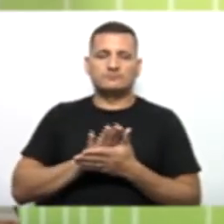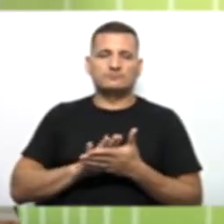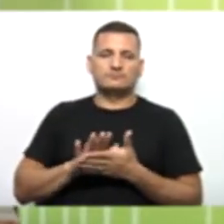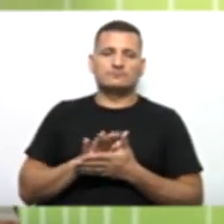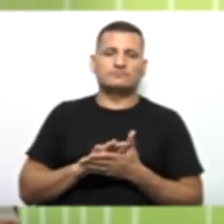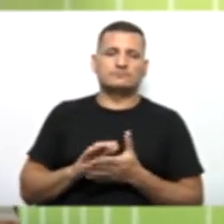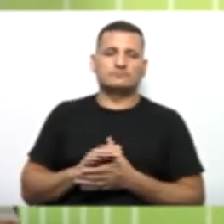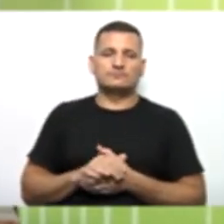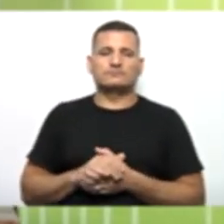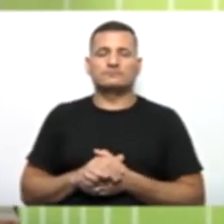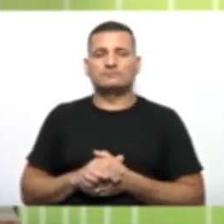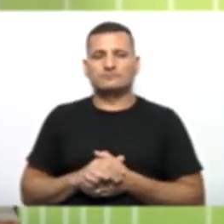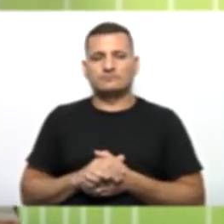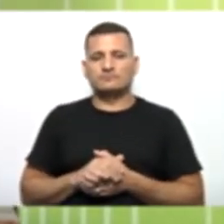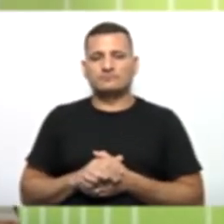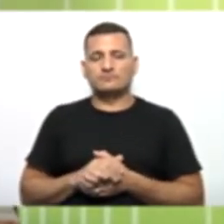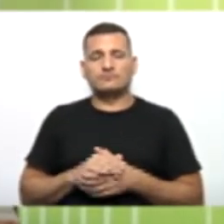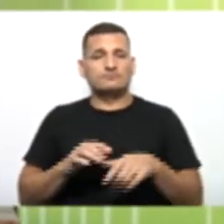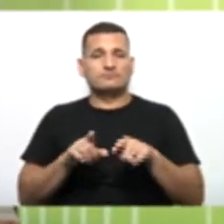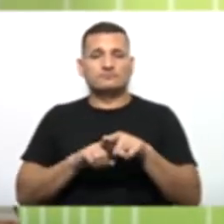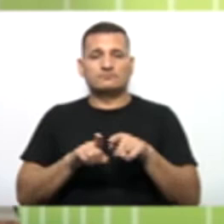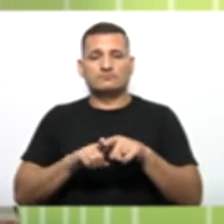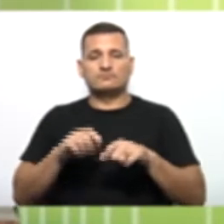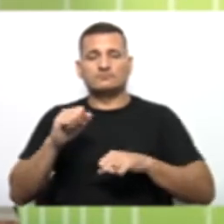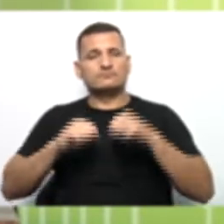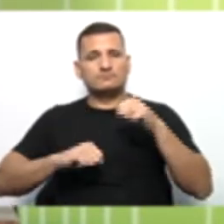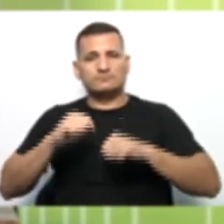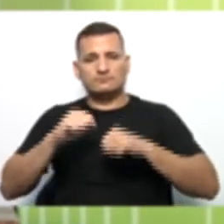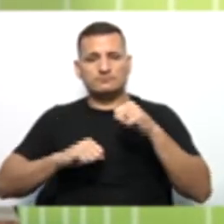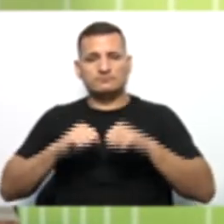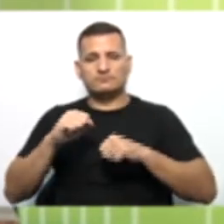Também essas indústrias vão procurar